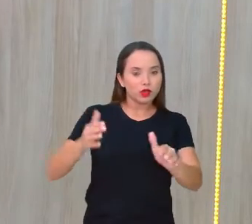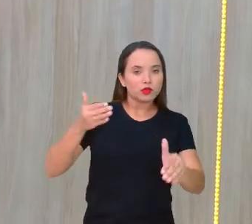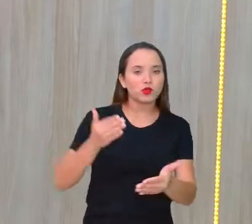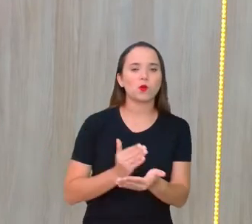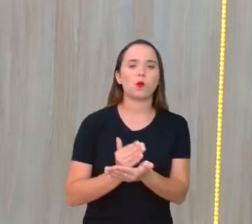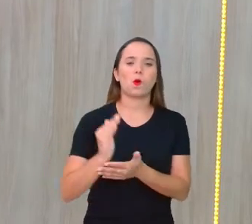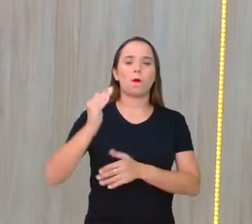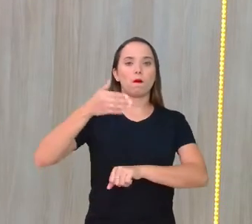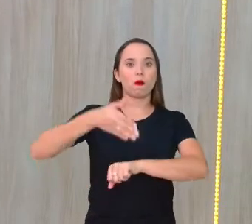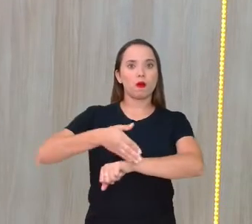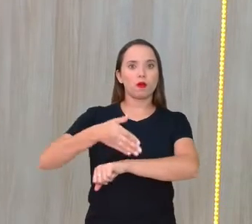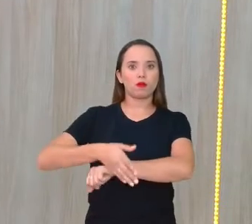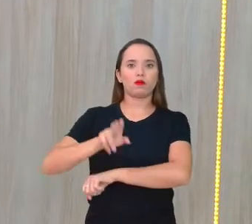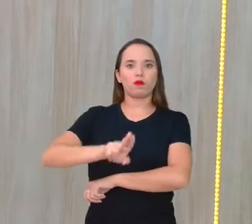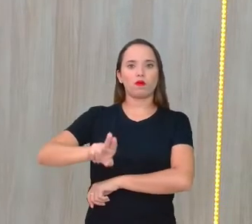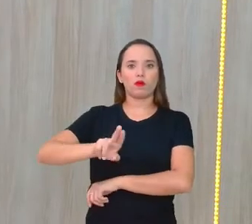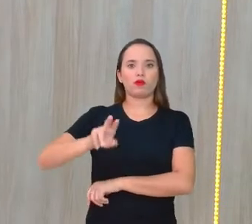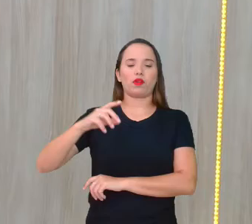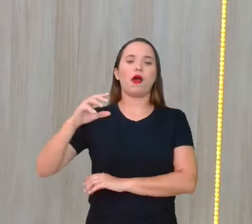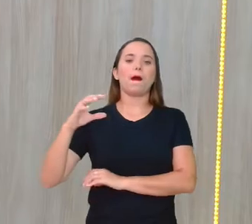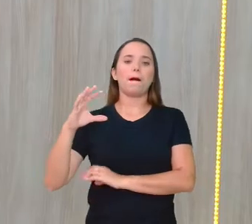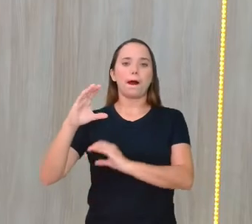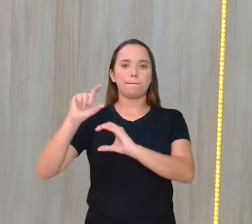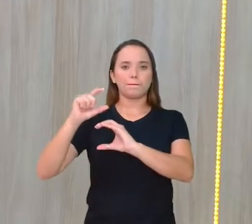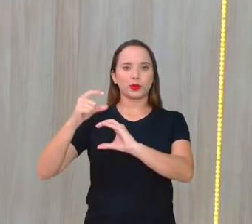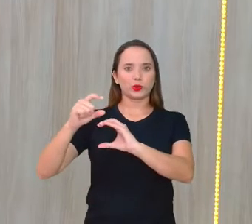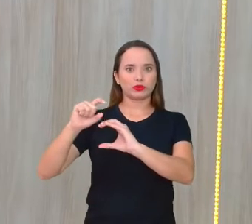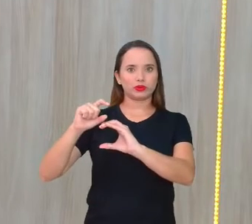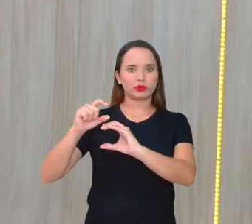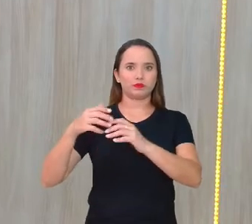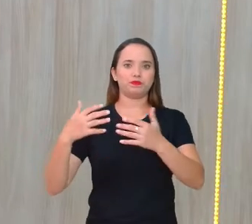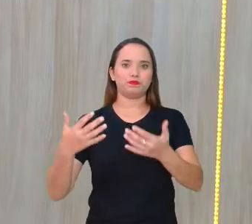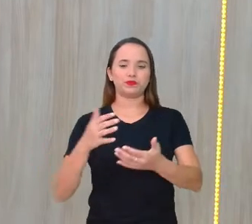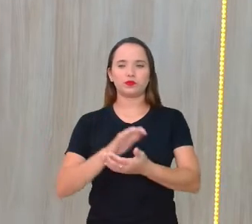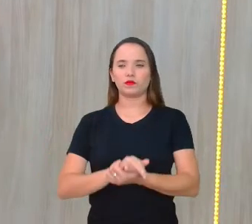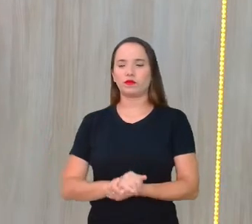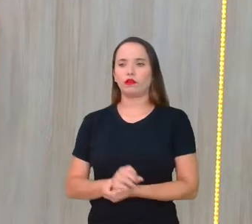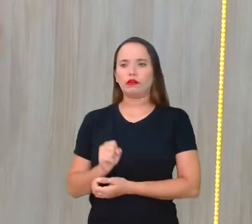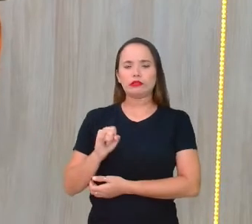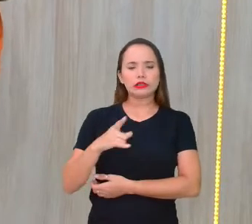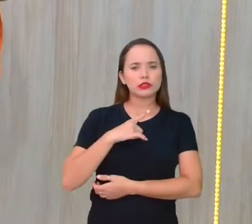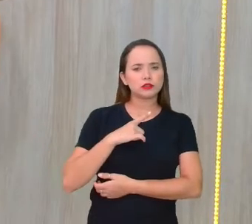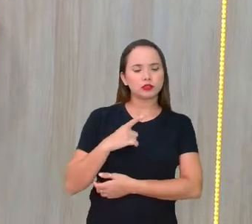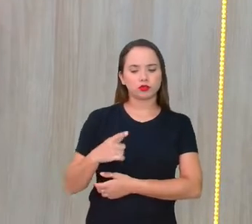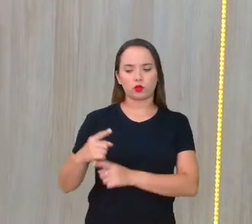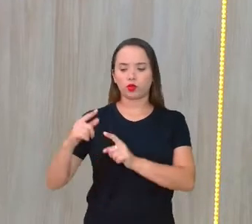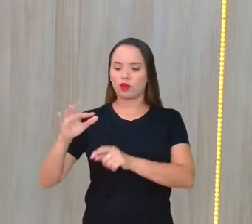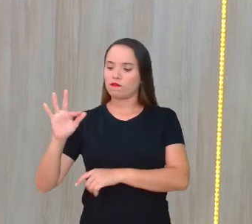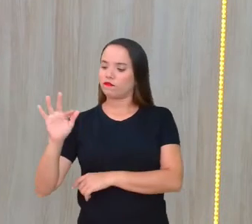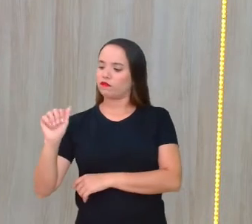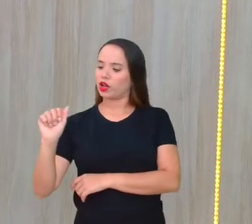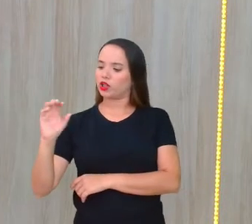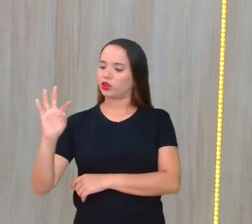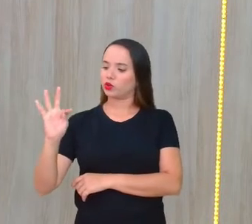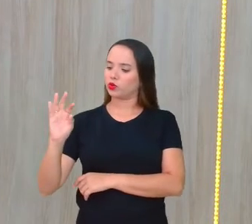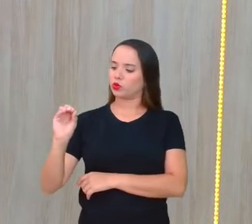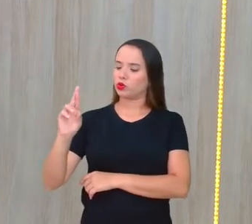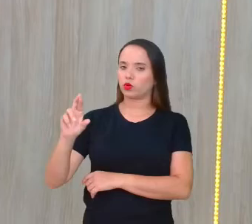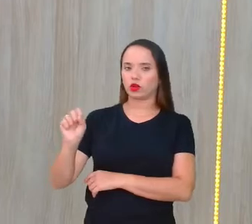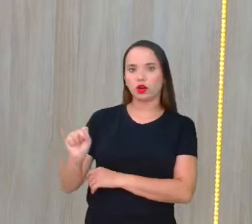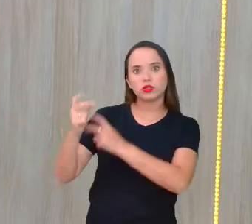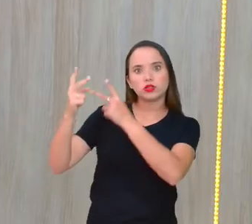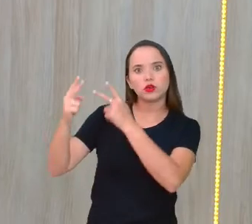da potenciação. Quando eu tenho uma multiplicação só de fatores iguais, eu posso representar por